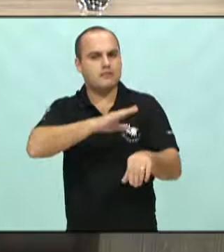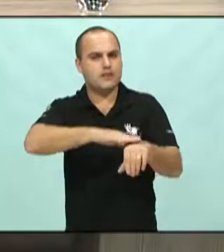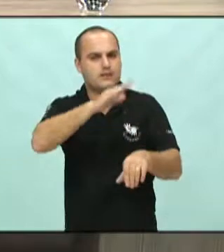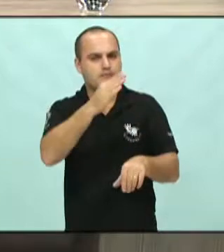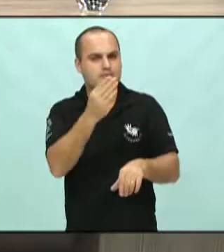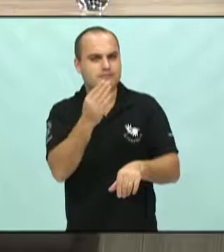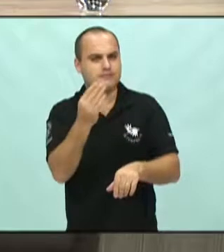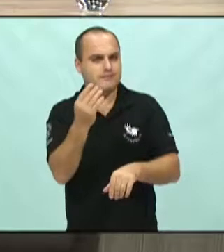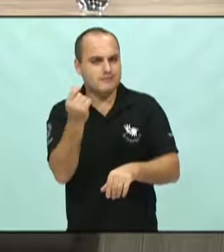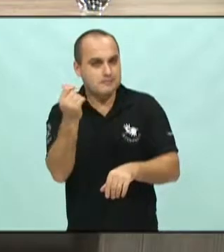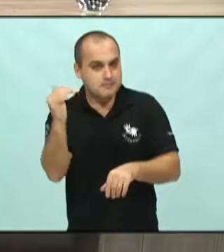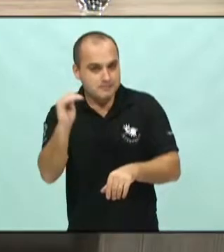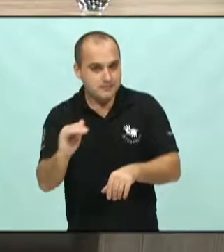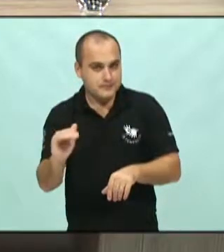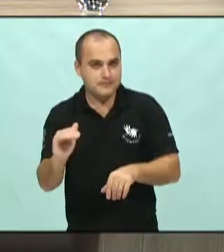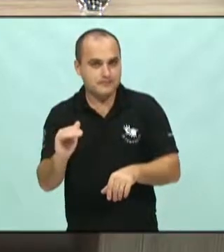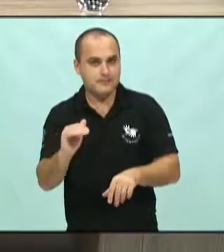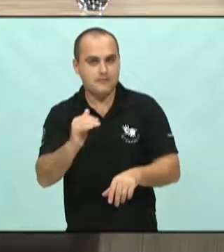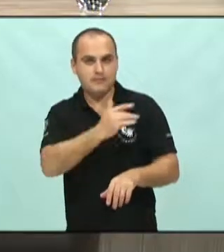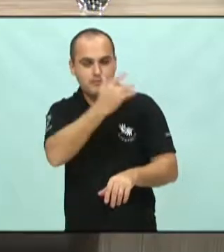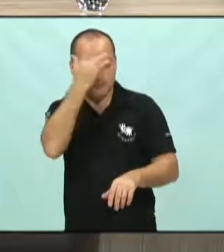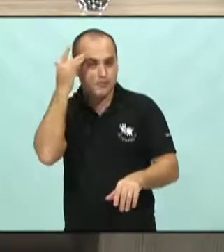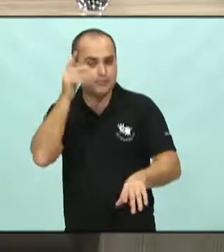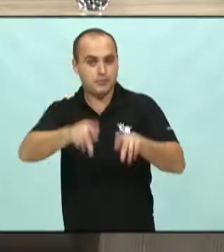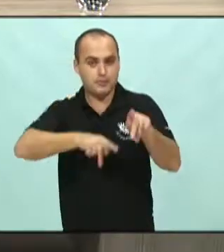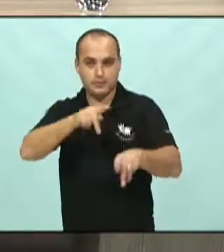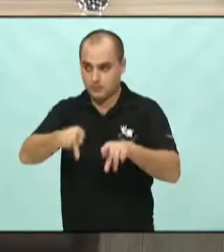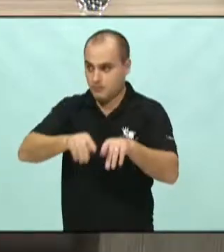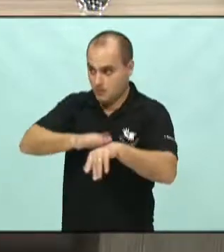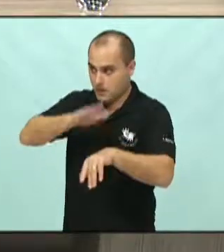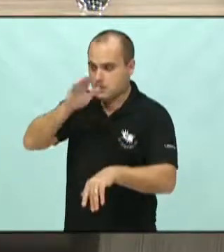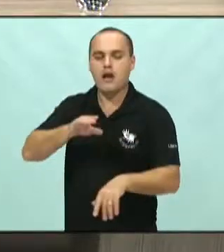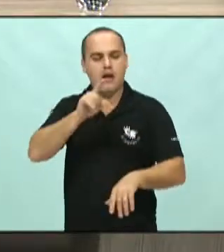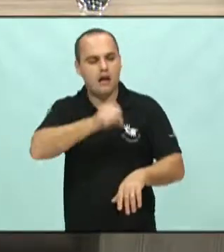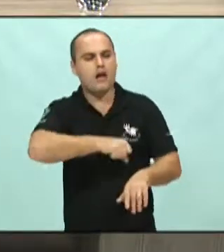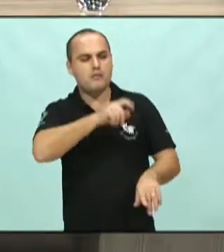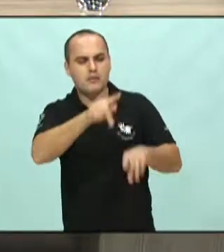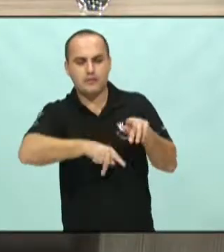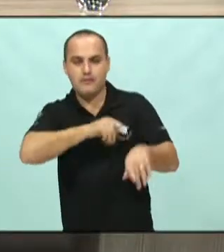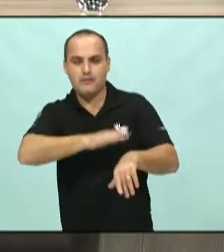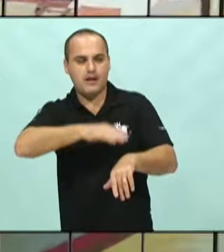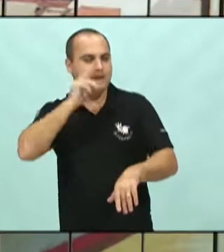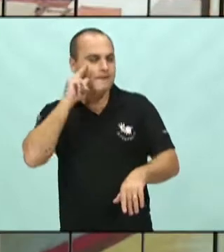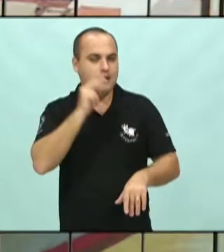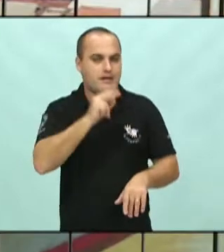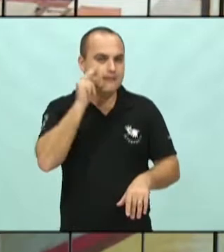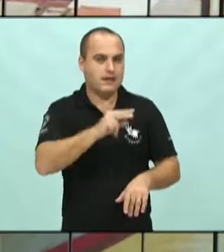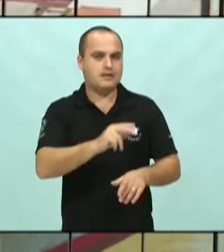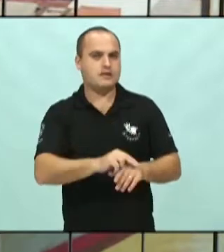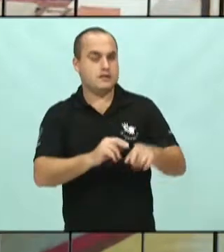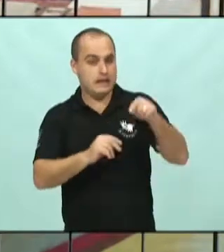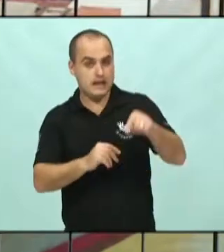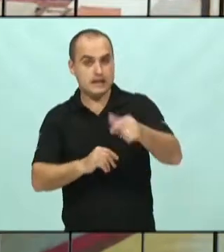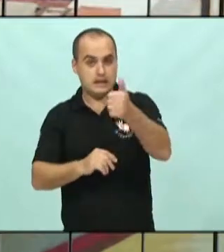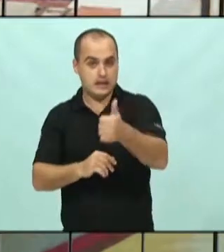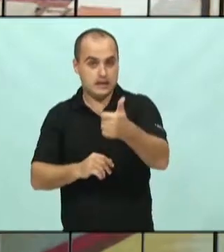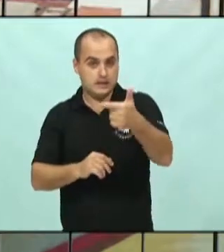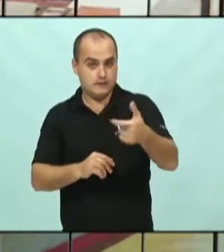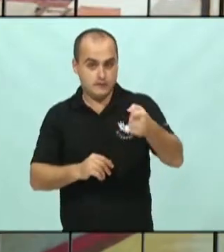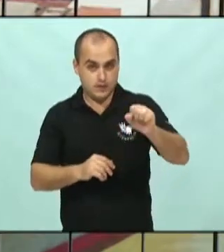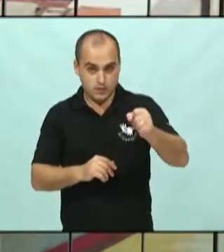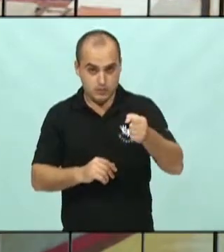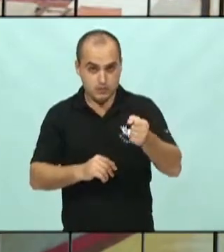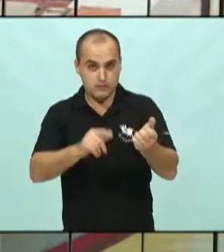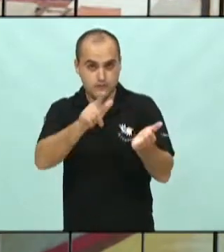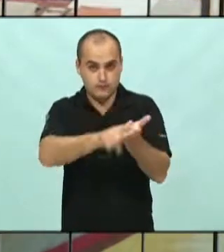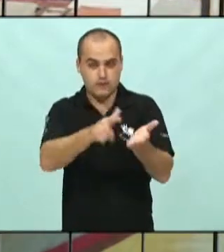Para popularizar. Para facilitar o acesso. Justamente esse foi o objetivo. Mas ali nessas 128 páginas estão abordados todos os grandes